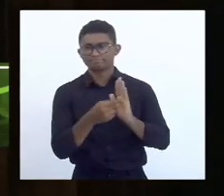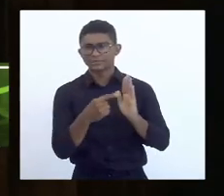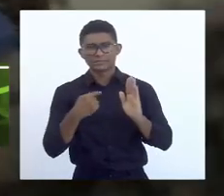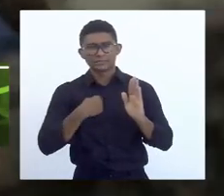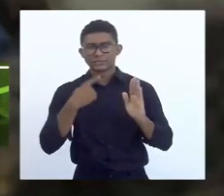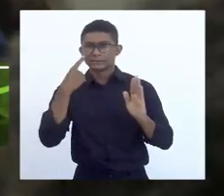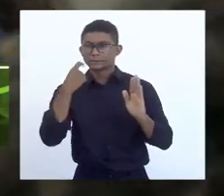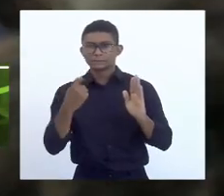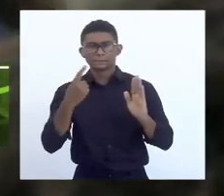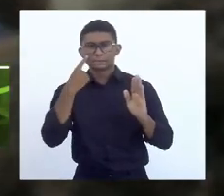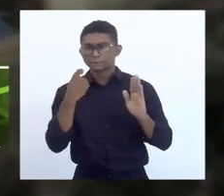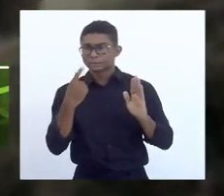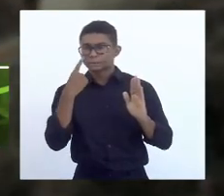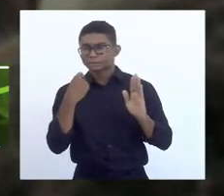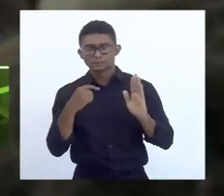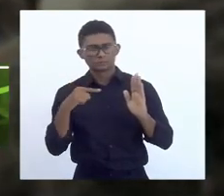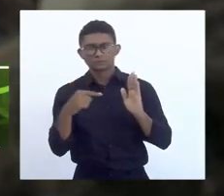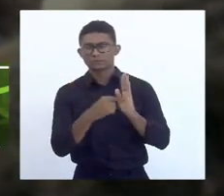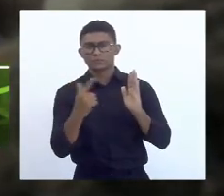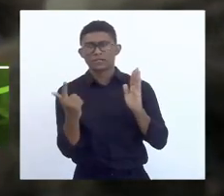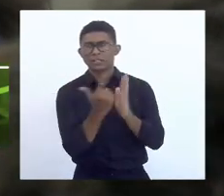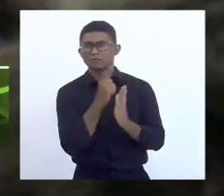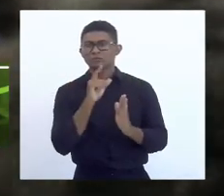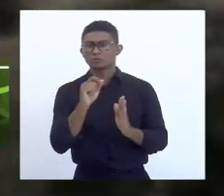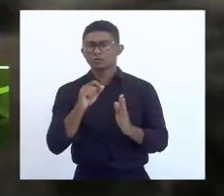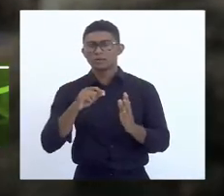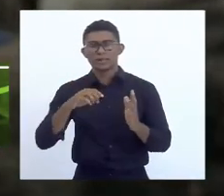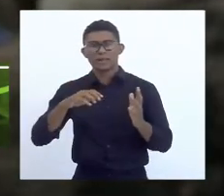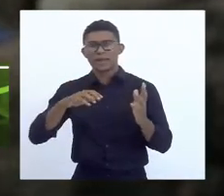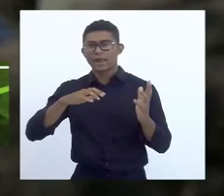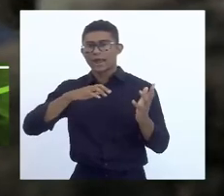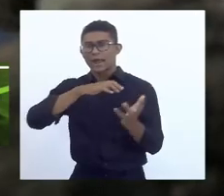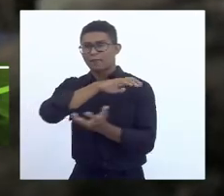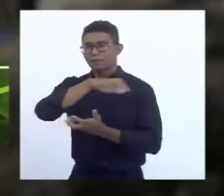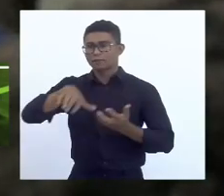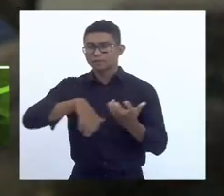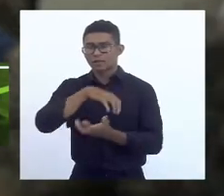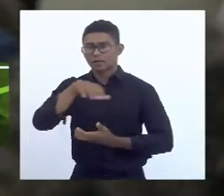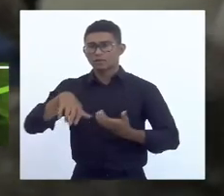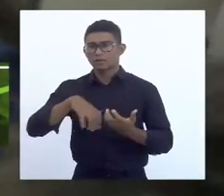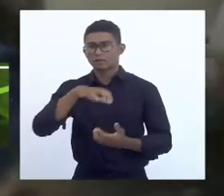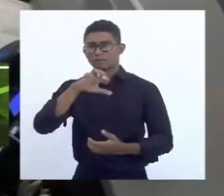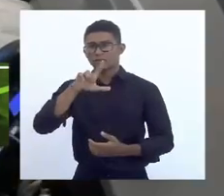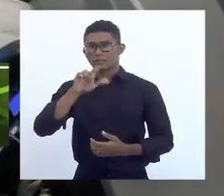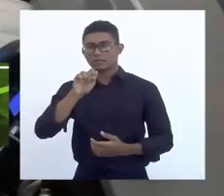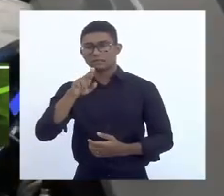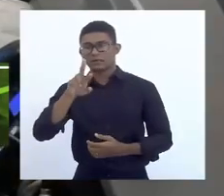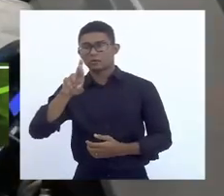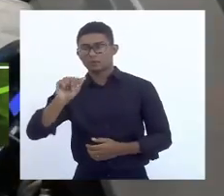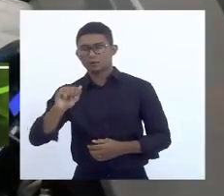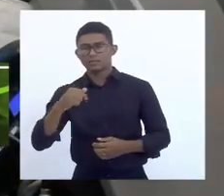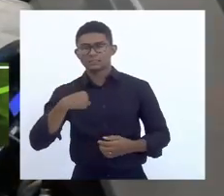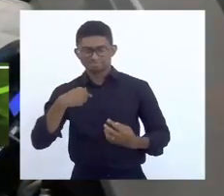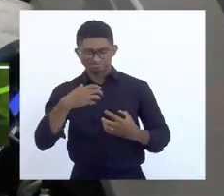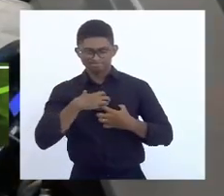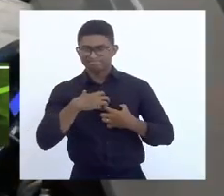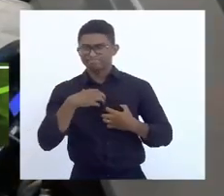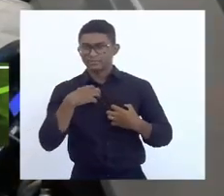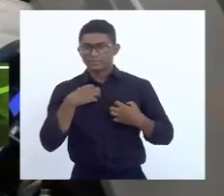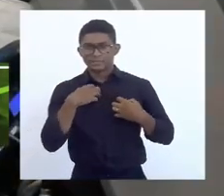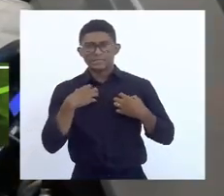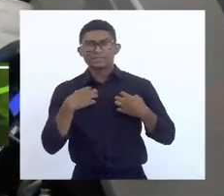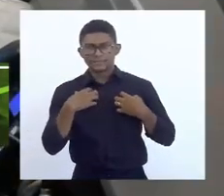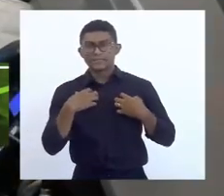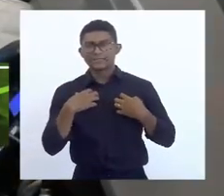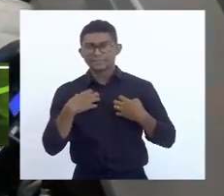chorar como nenhum outro, e esse livro é Revolução Laura. E eu fico aqui realmente assim, desestabilizada só de falar